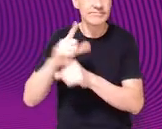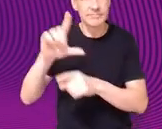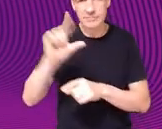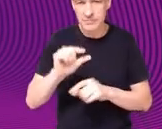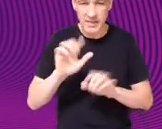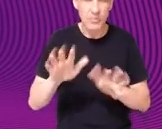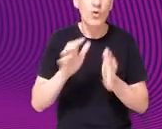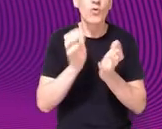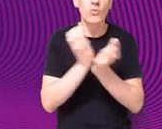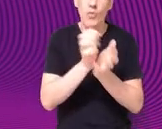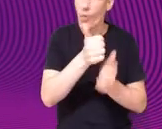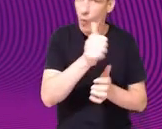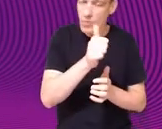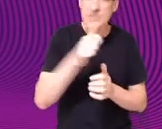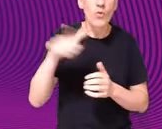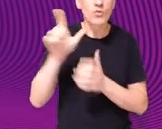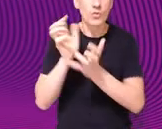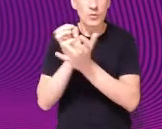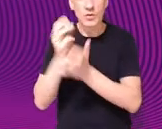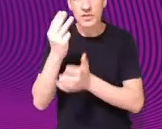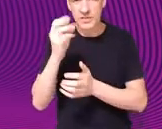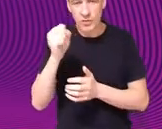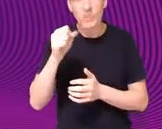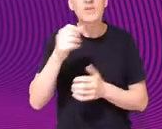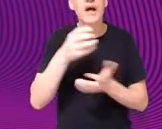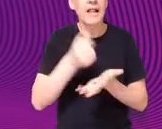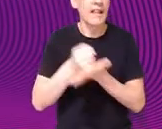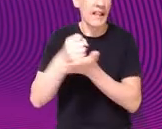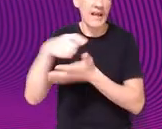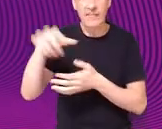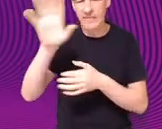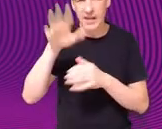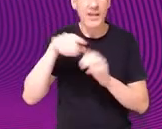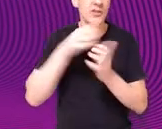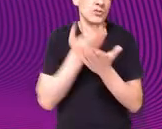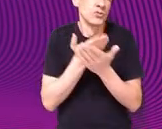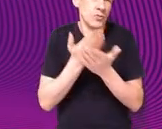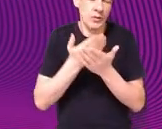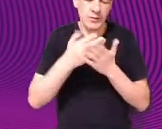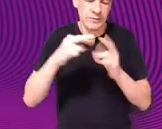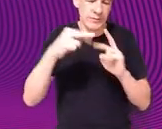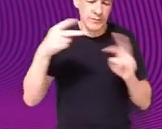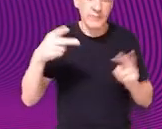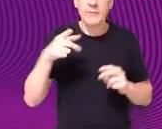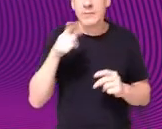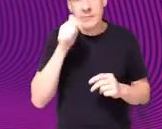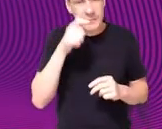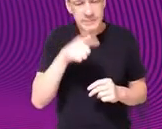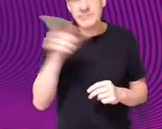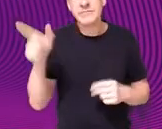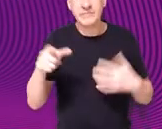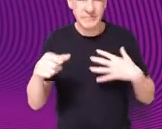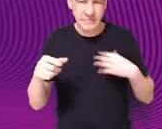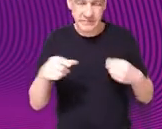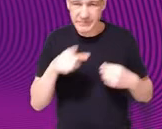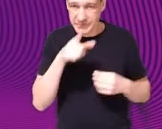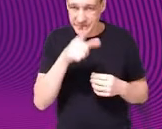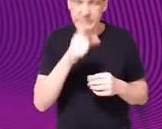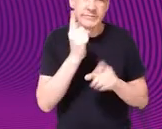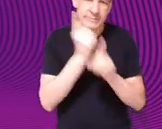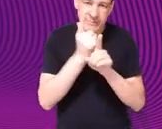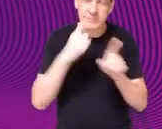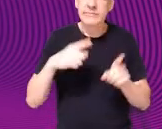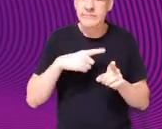e vai para estudo genético, tanto dela quanto da filha, e comprova a presença de uma